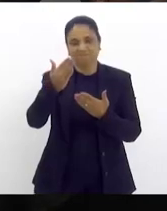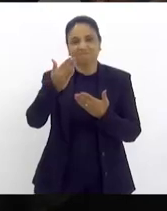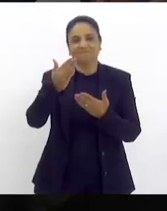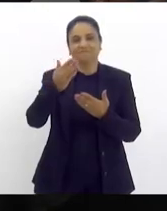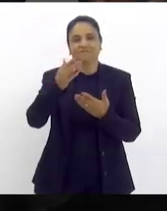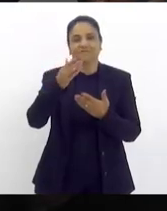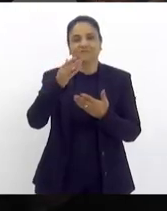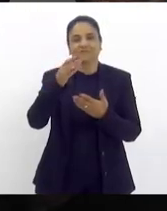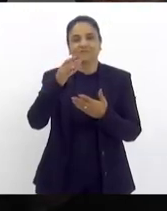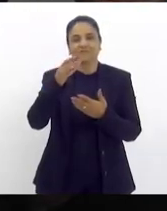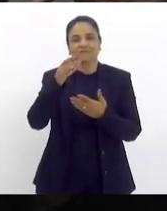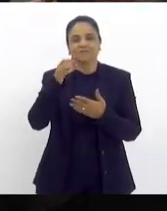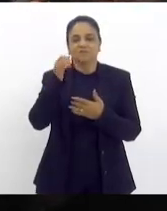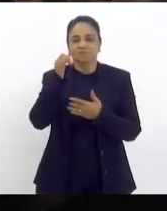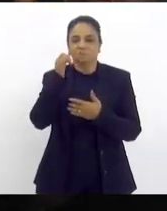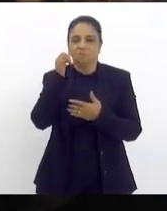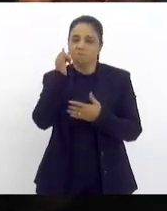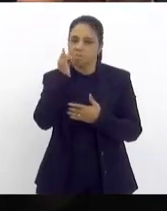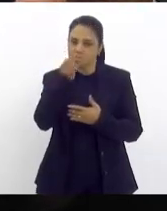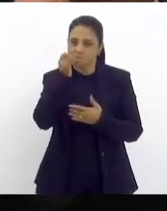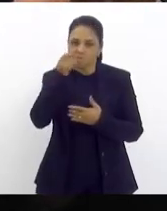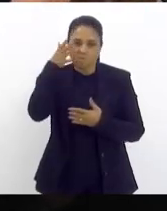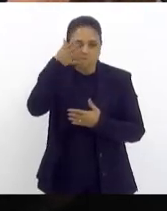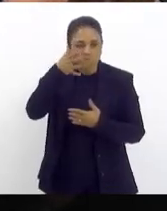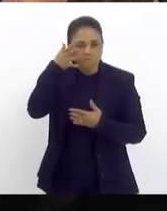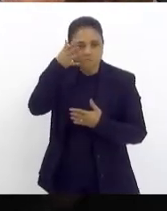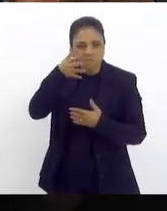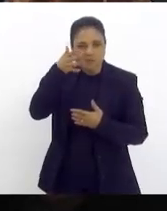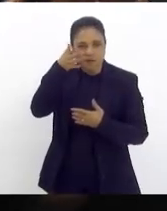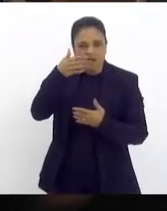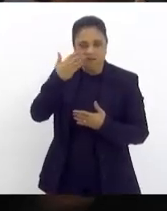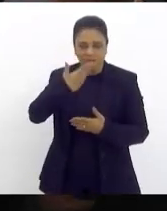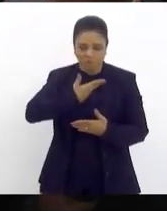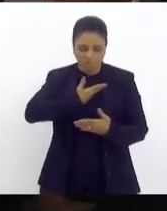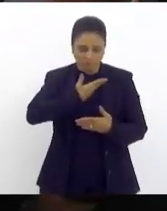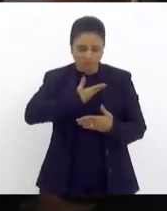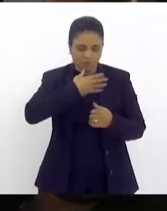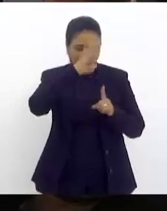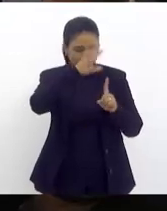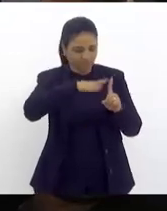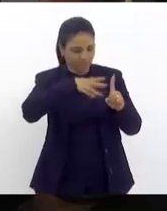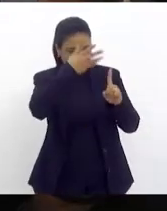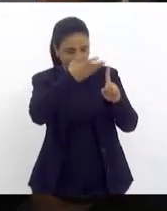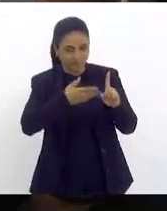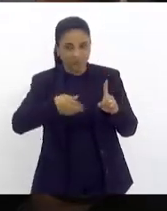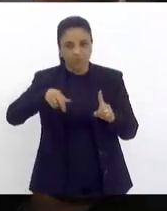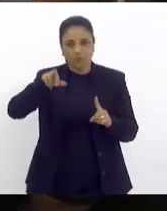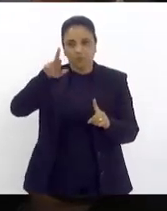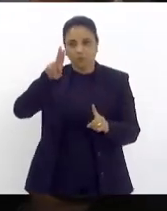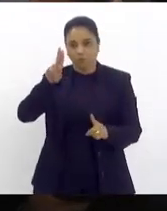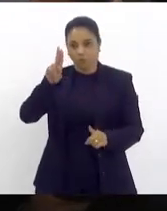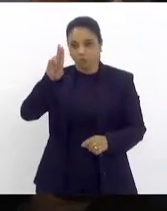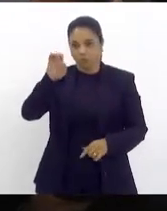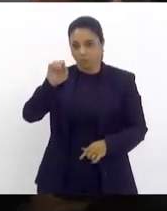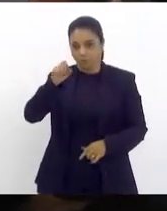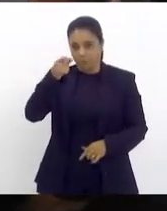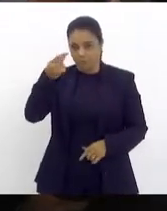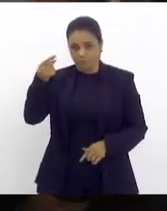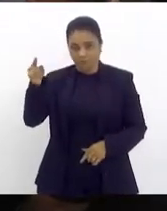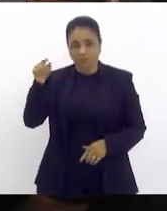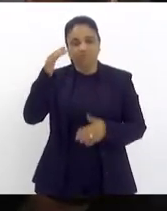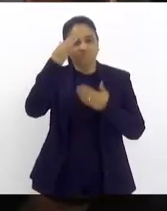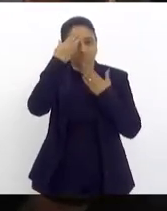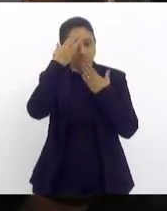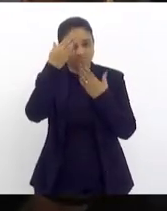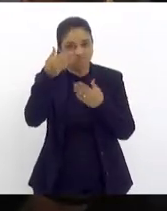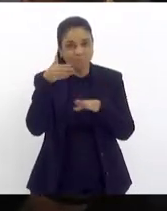as palavras ao querido amigo e homenageado Rubão. Muito obrigado. Quero agradecer